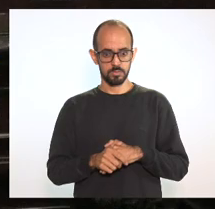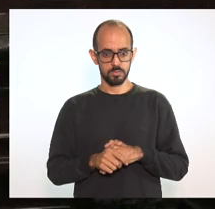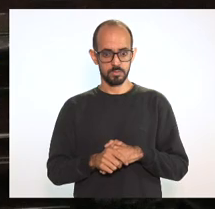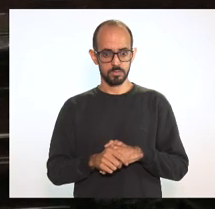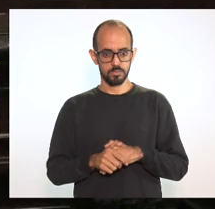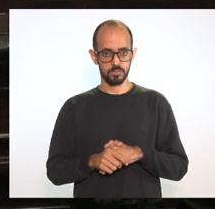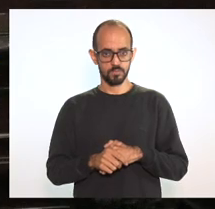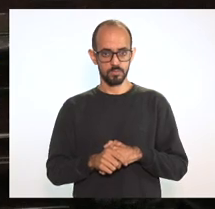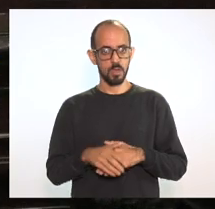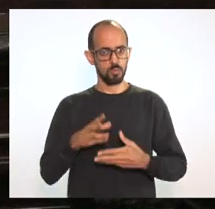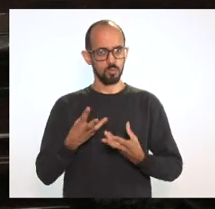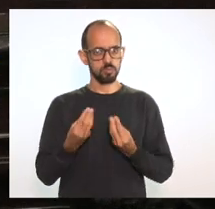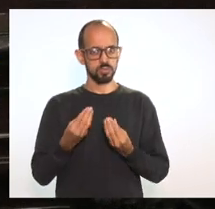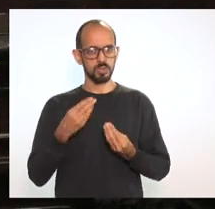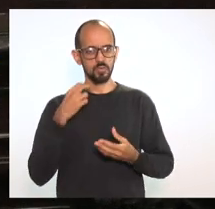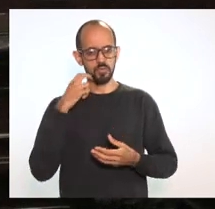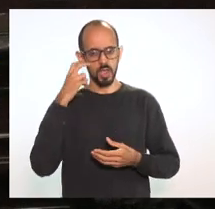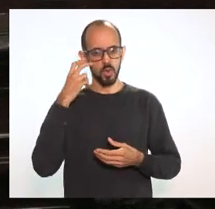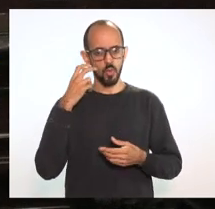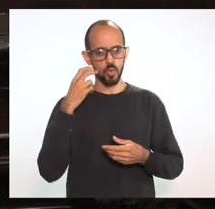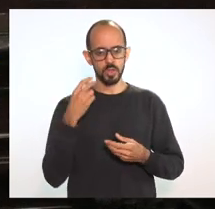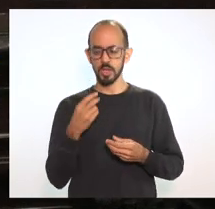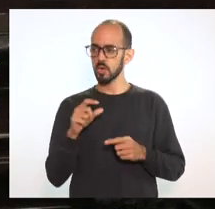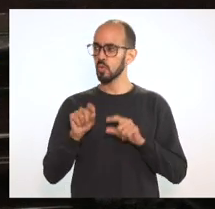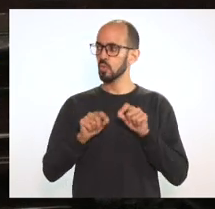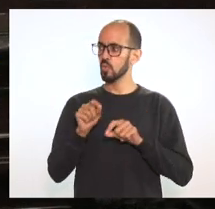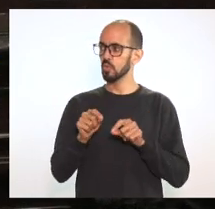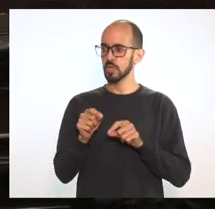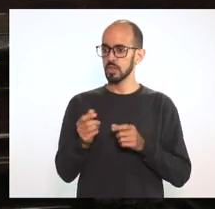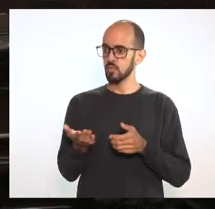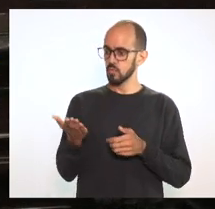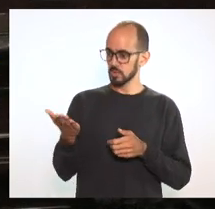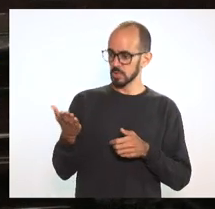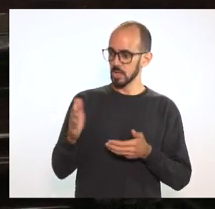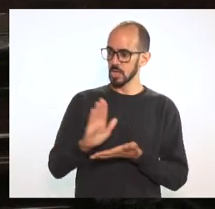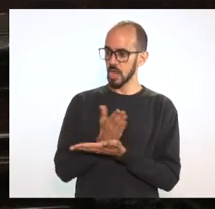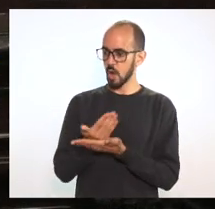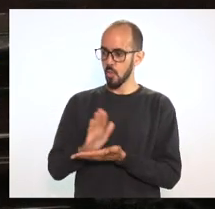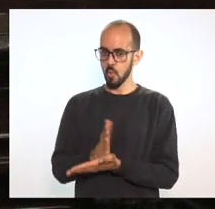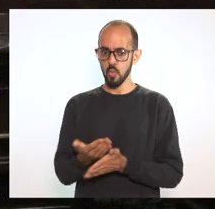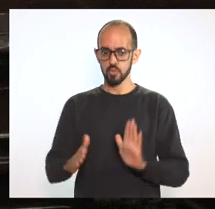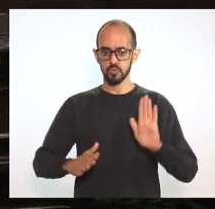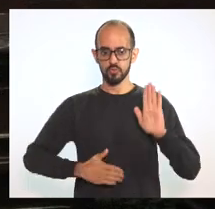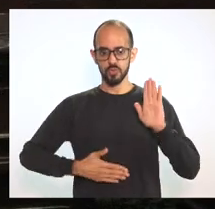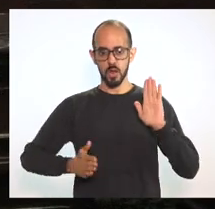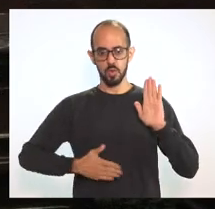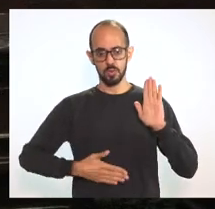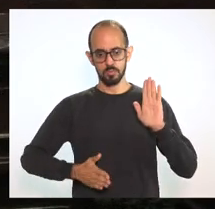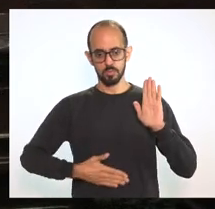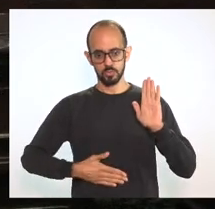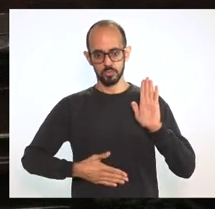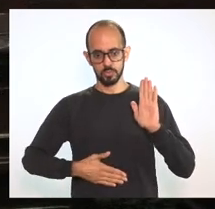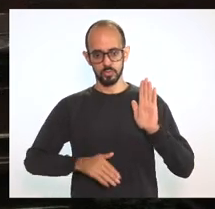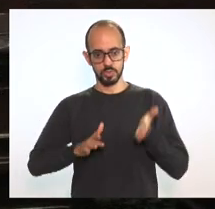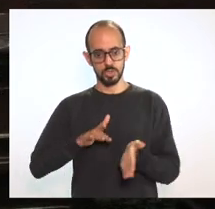muita vergonha, o que você e alguns vagabundos travestidos de artistas